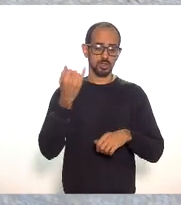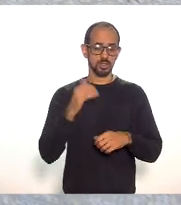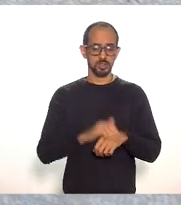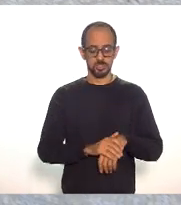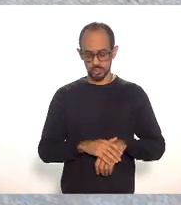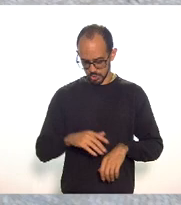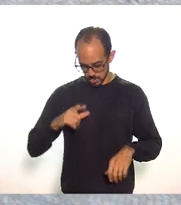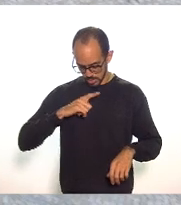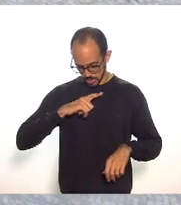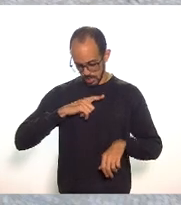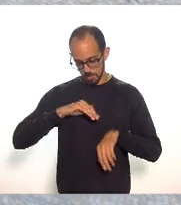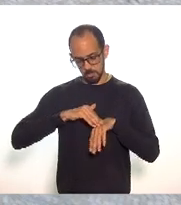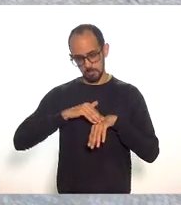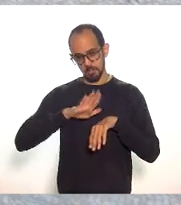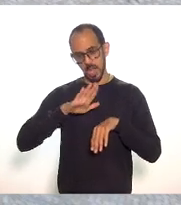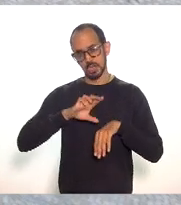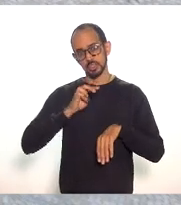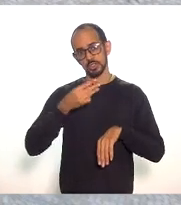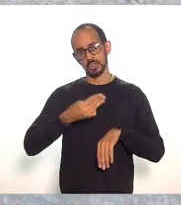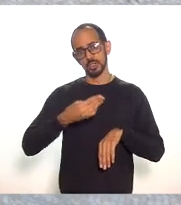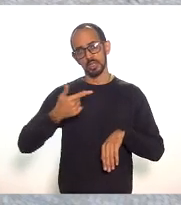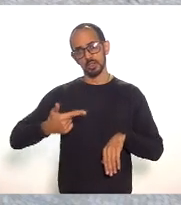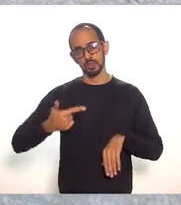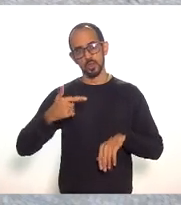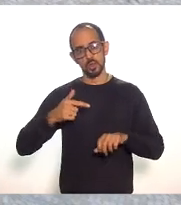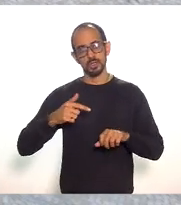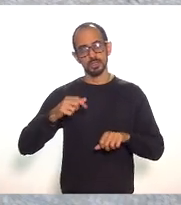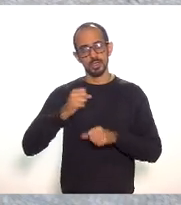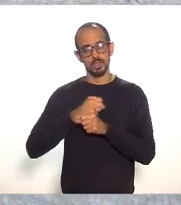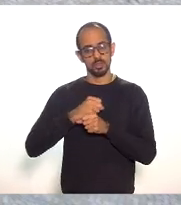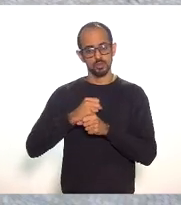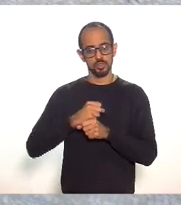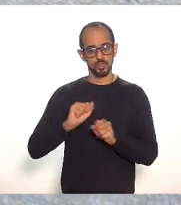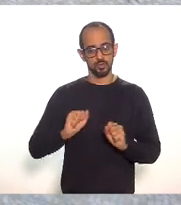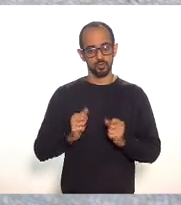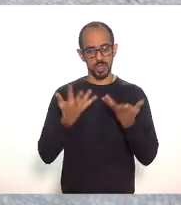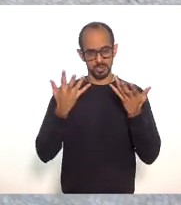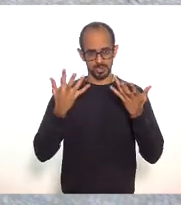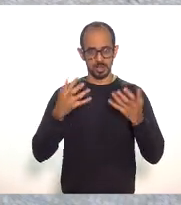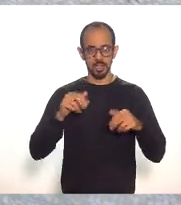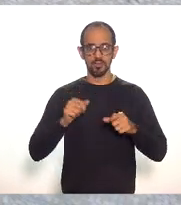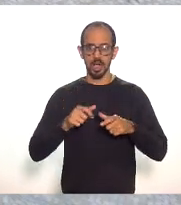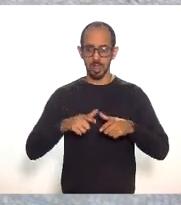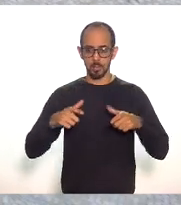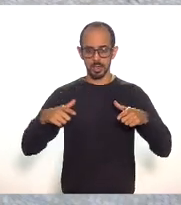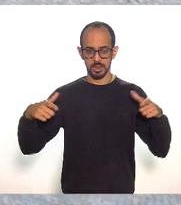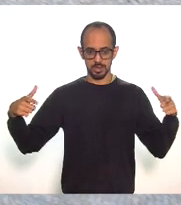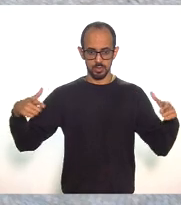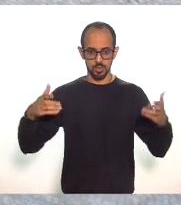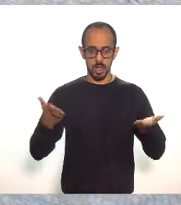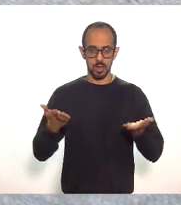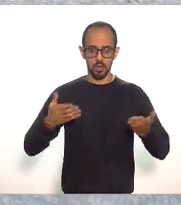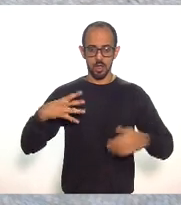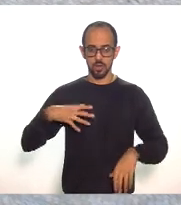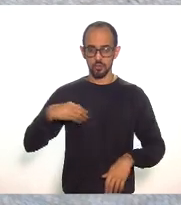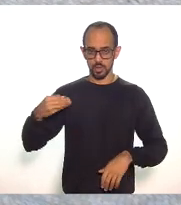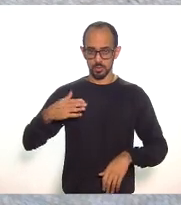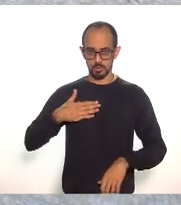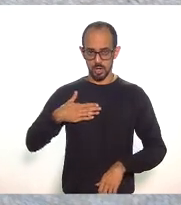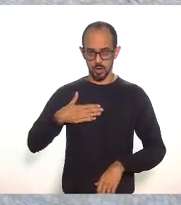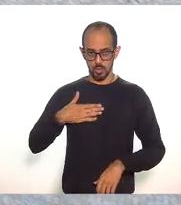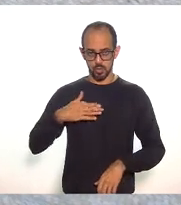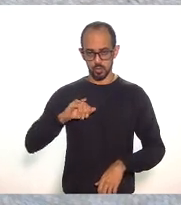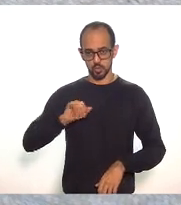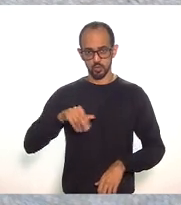mais de 32 anos de festa, ela vem crescendo, agora o meu filho, o prefeito Juninho,